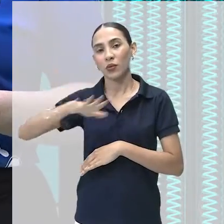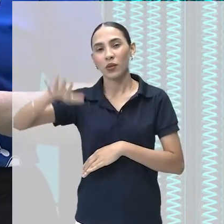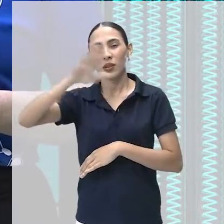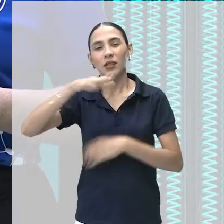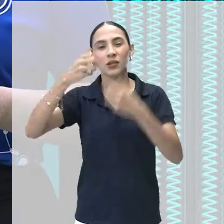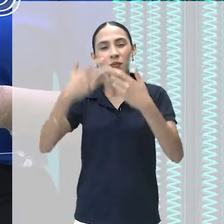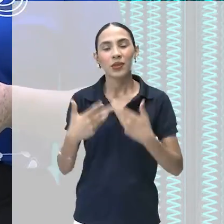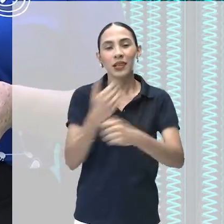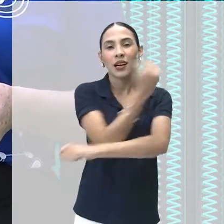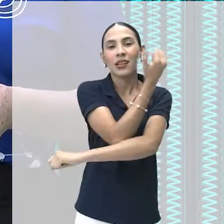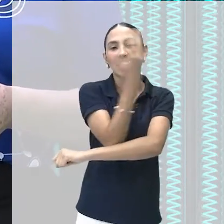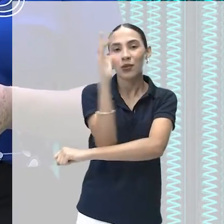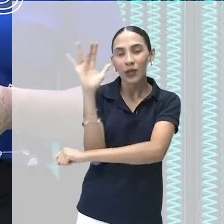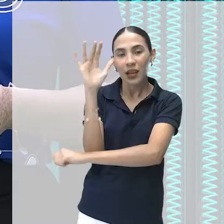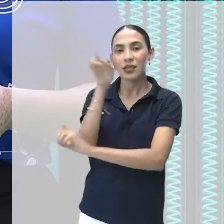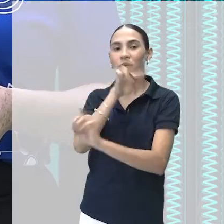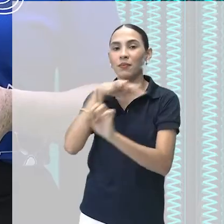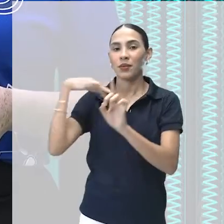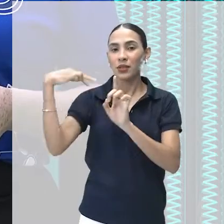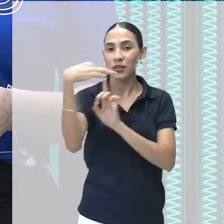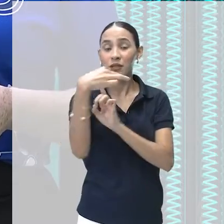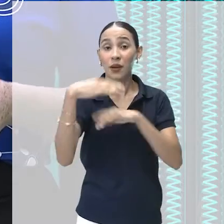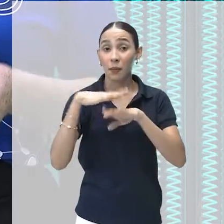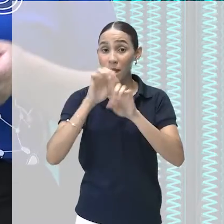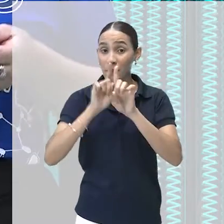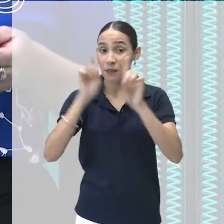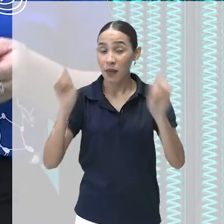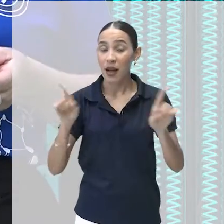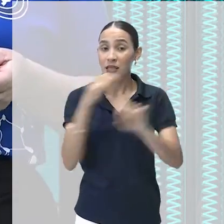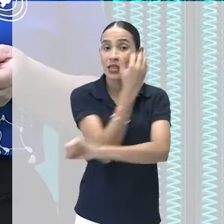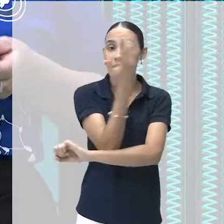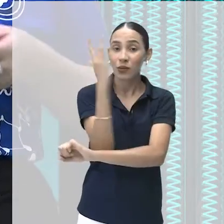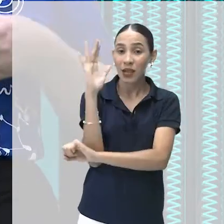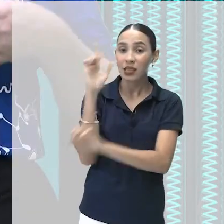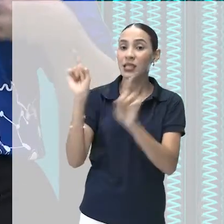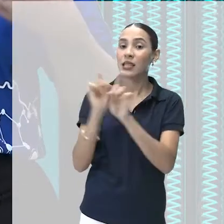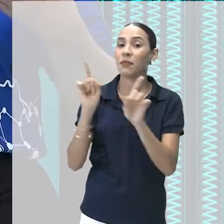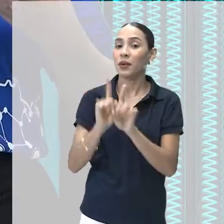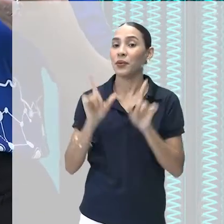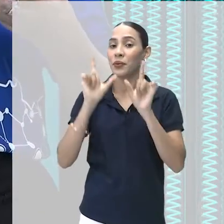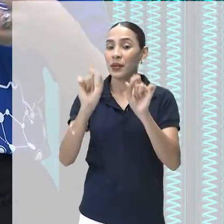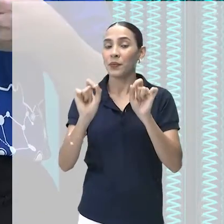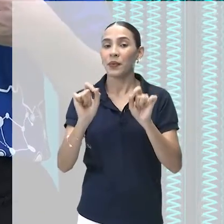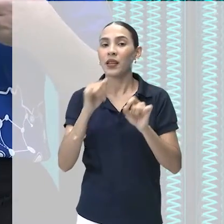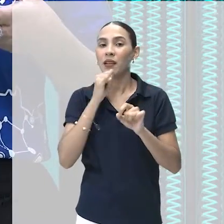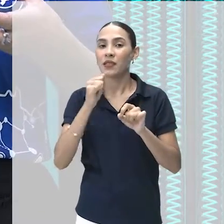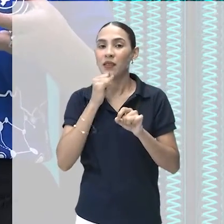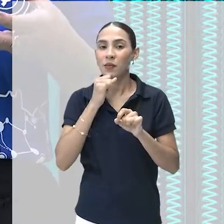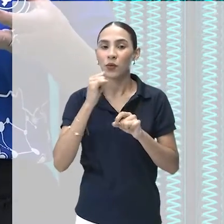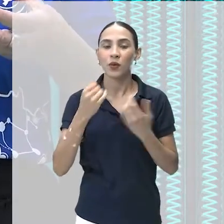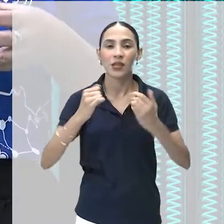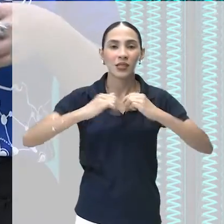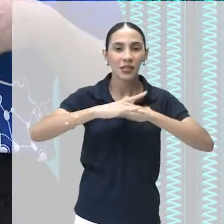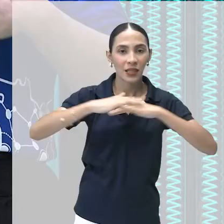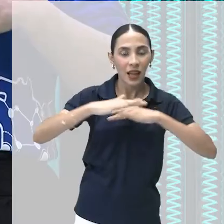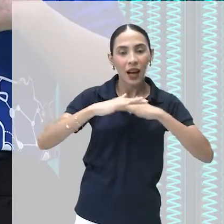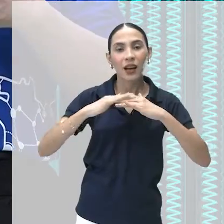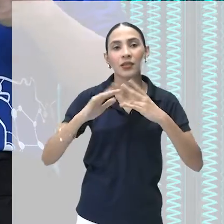fala de uma natureza, de um olhar mais à natureza e, ao mesmo tempo, a questão do concreto, da cidade,